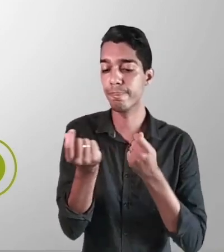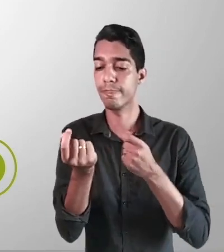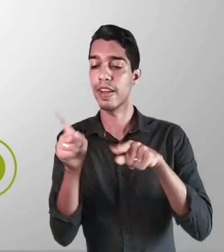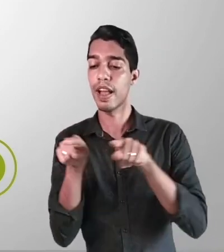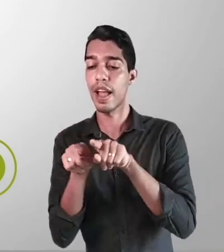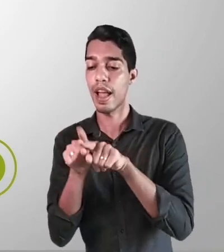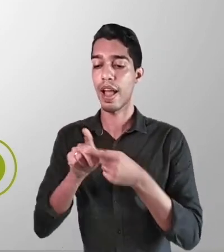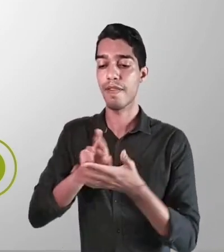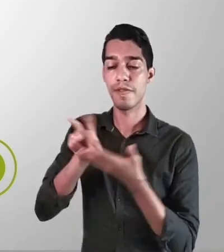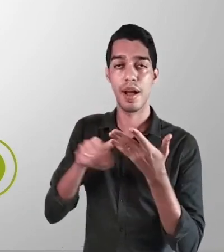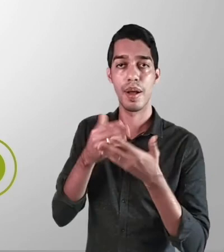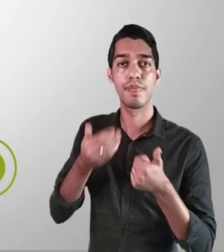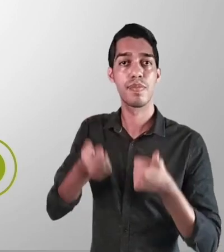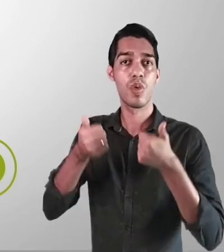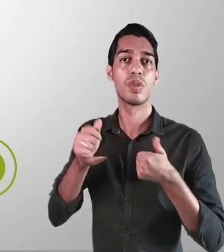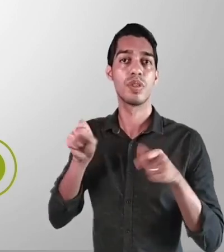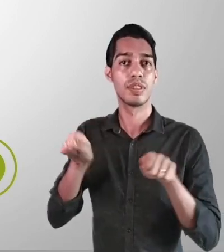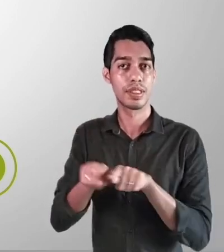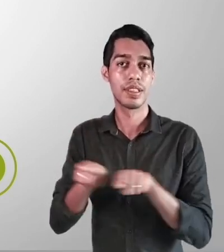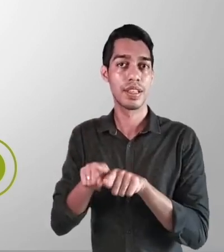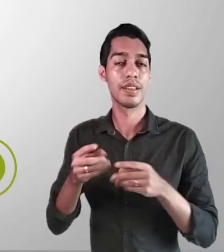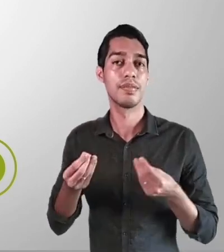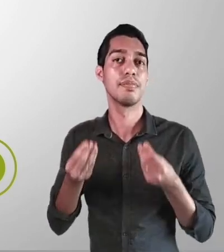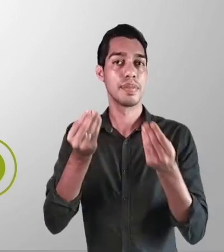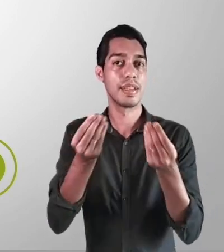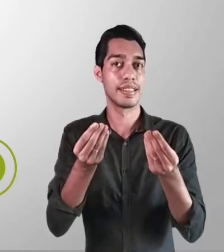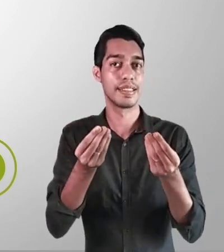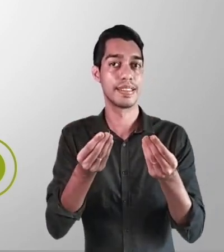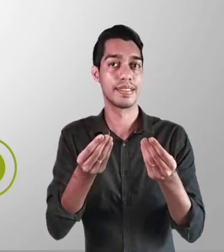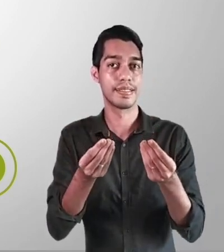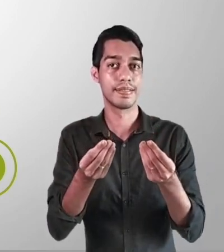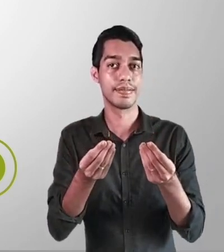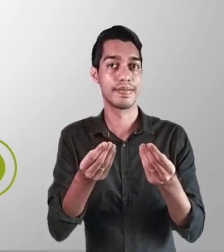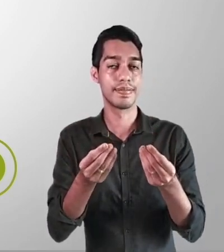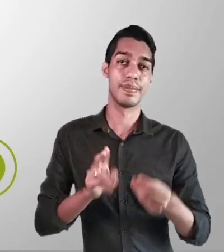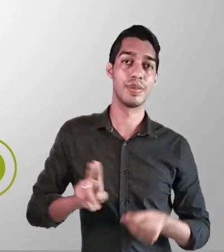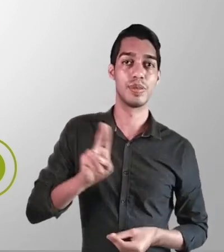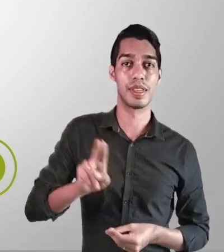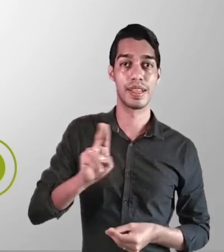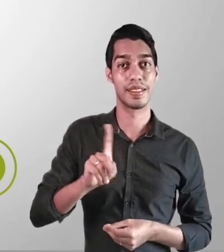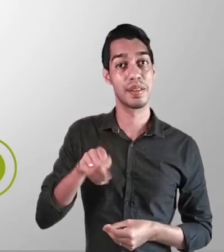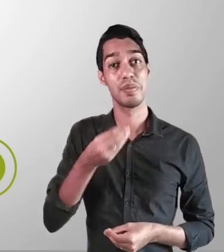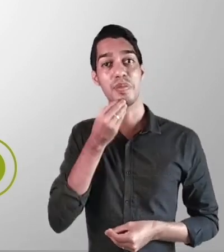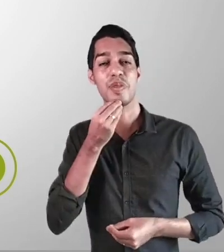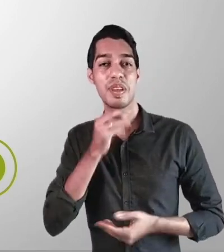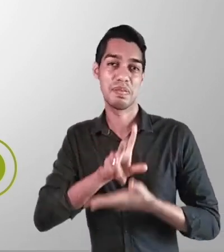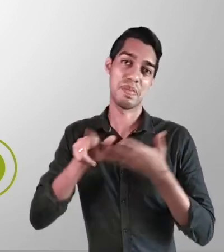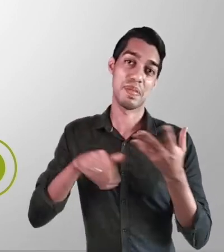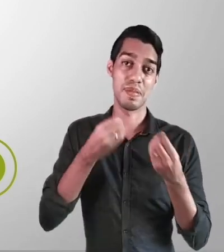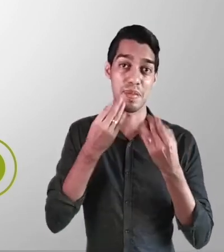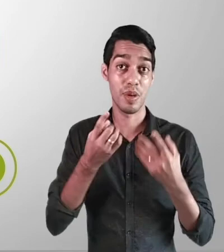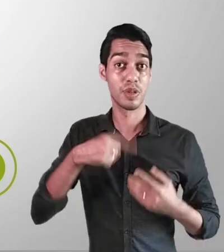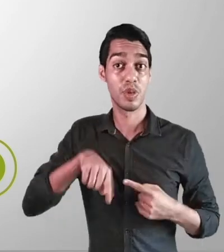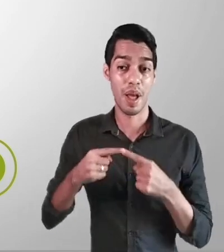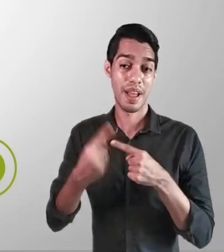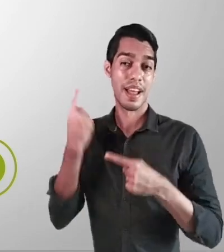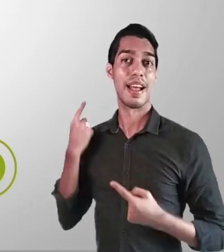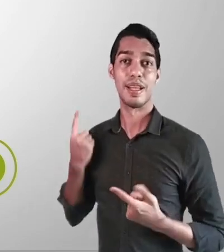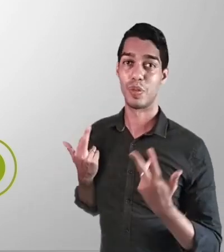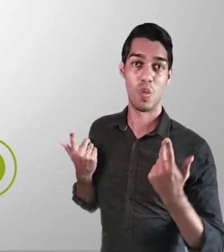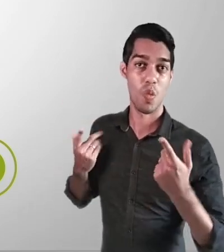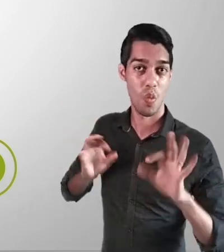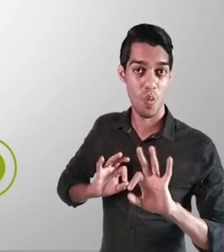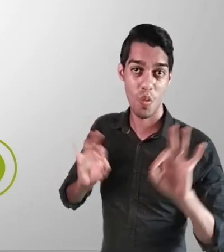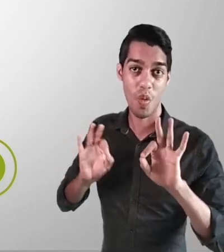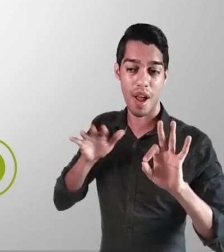instrumentos que eles possam utilizar. Enfim, as oportunidades são muito boas, eu acho que nunca tivemos oportunidades tão relevantes. Na área de